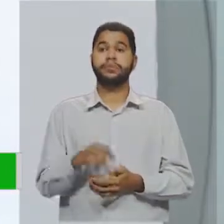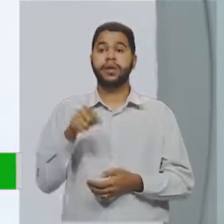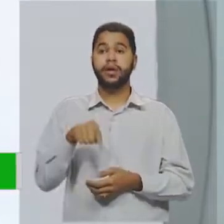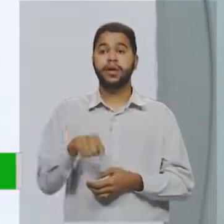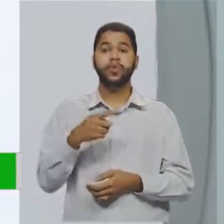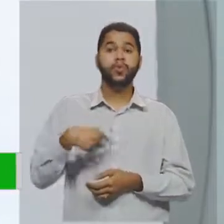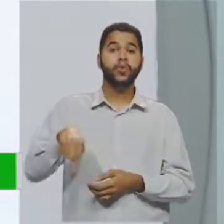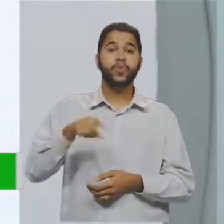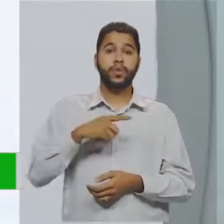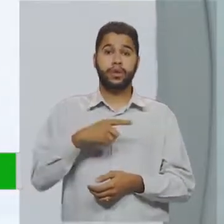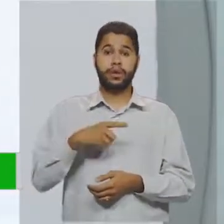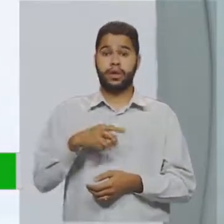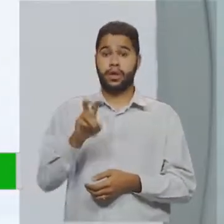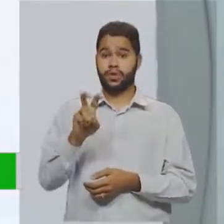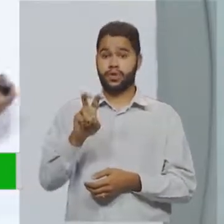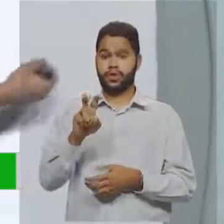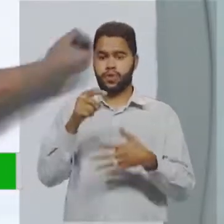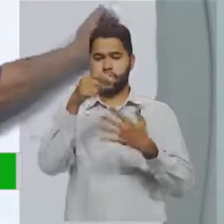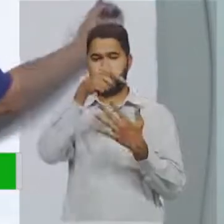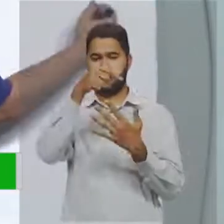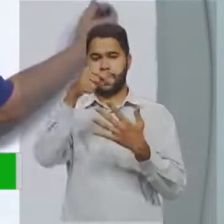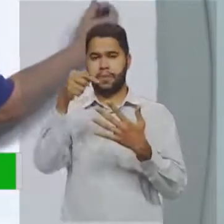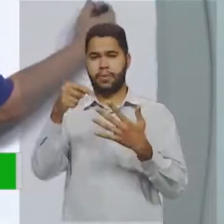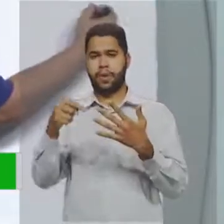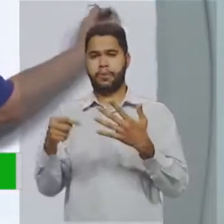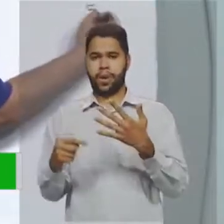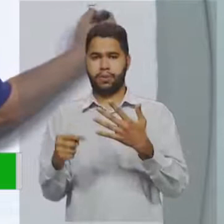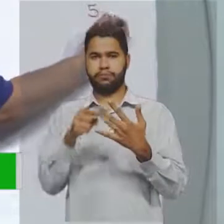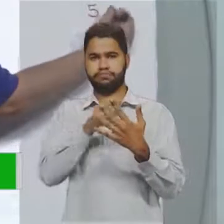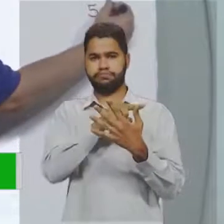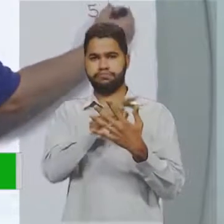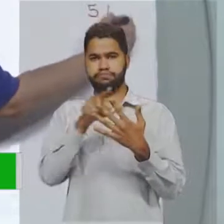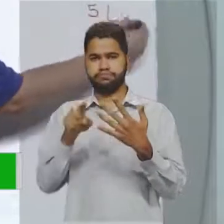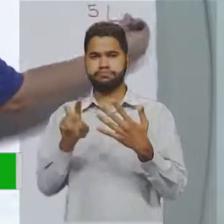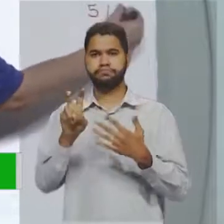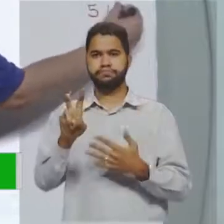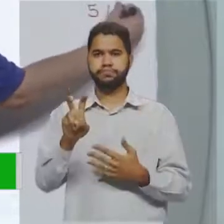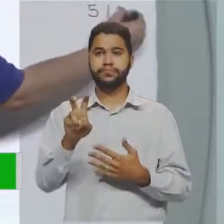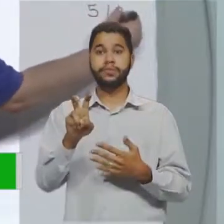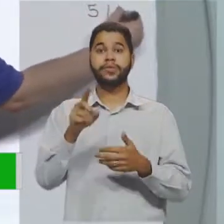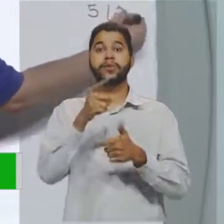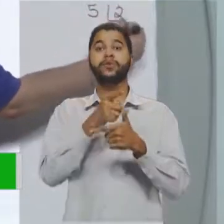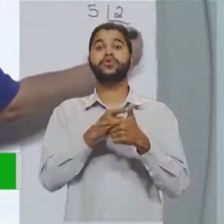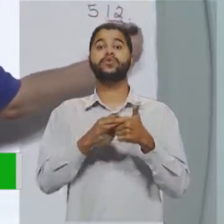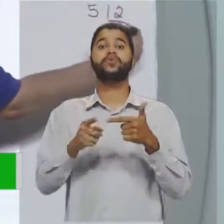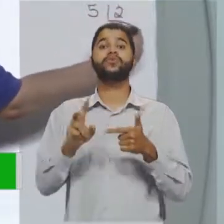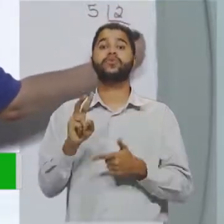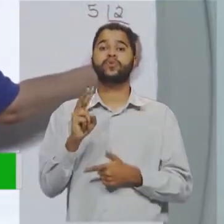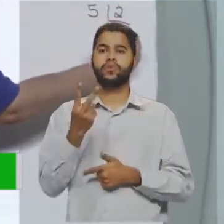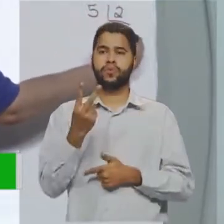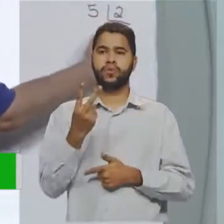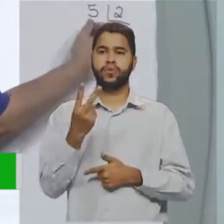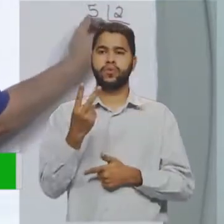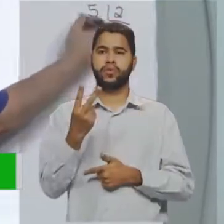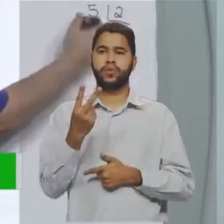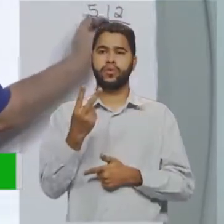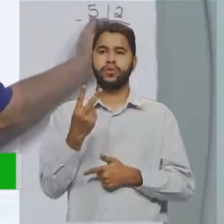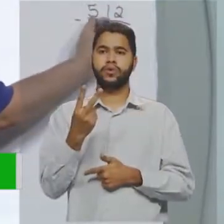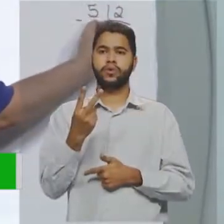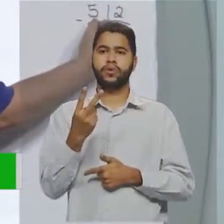temos 5 elementos, se a gente pegar lá 5 e dividir por 2, o resultado vai ser